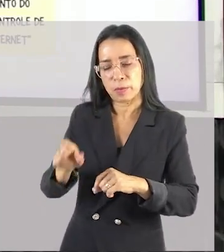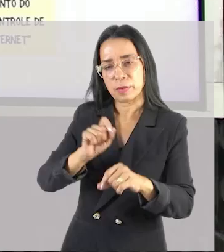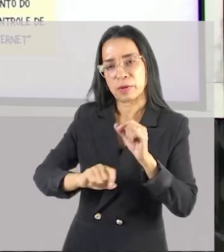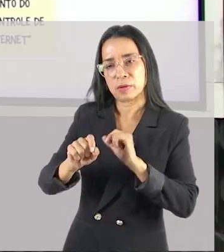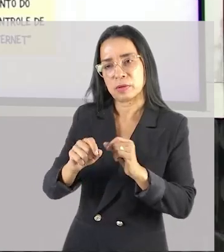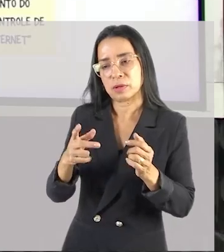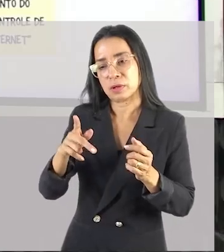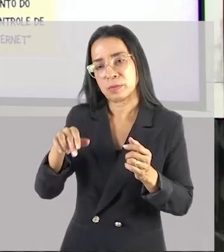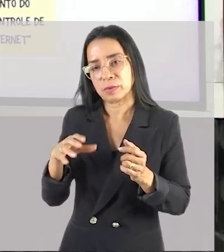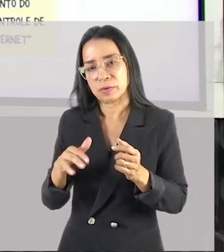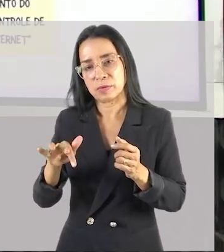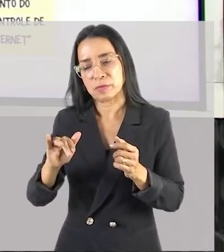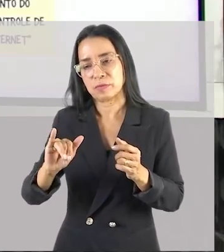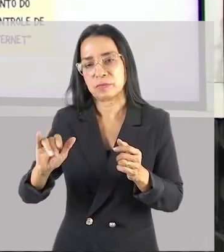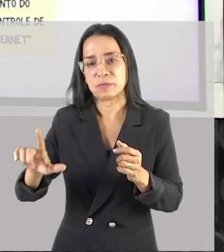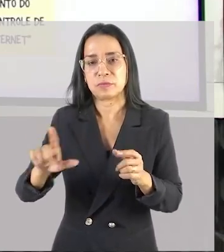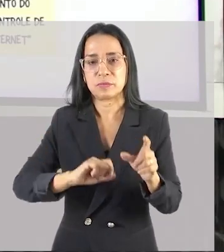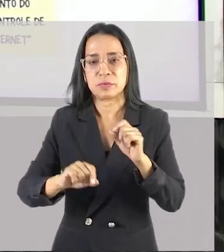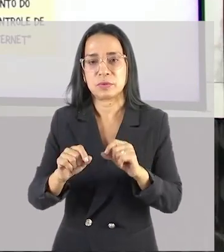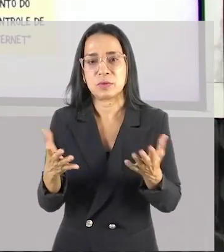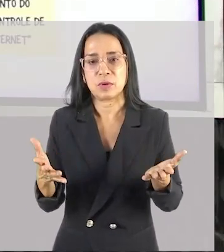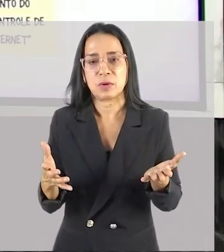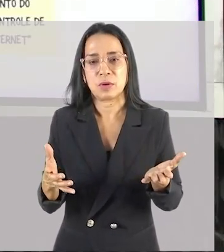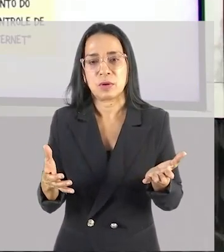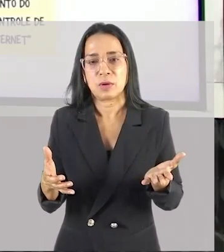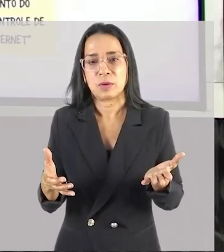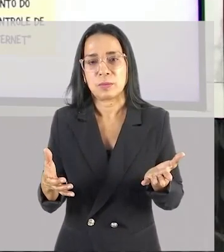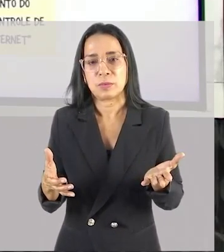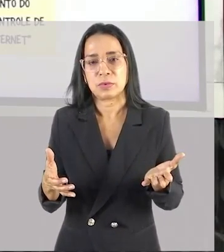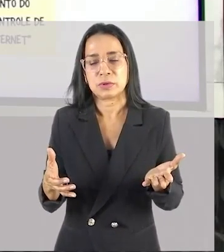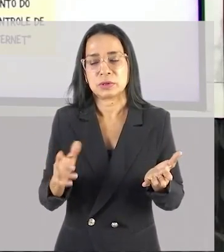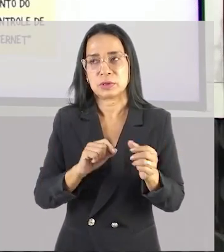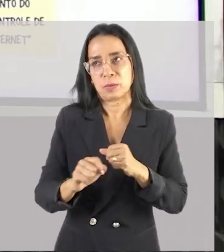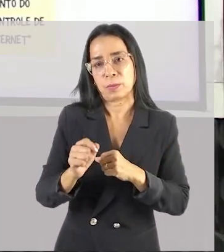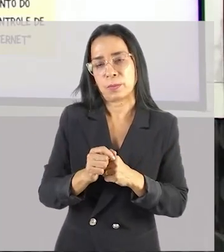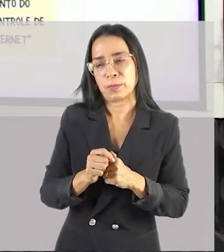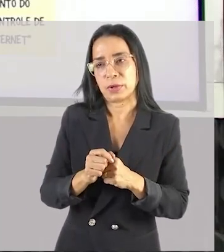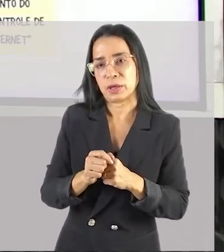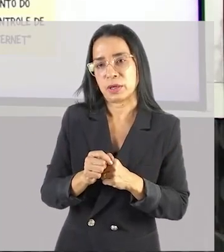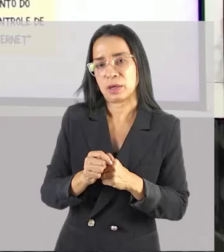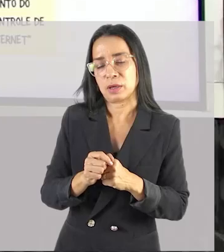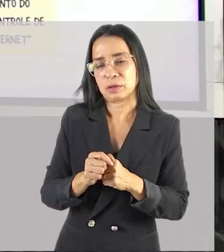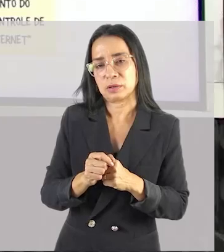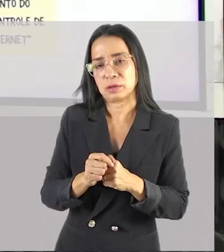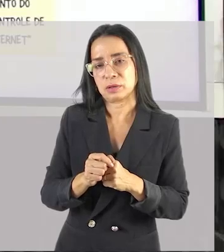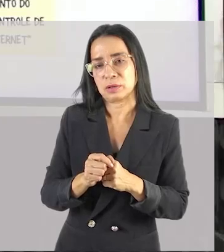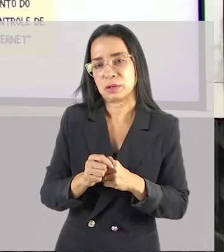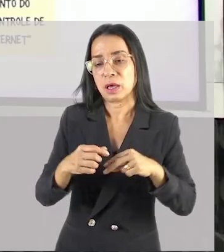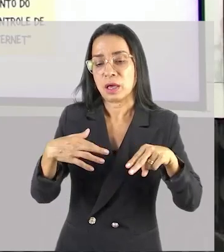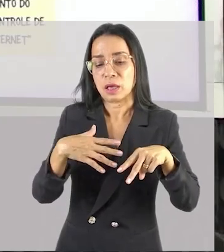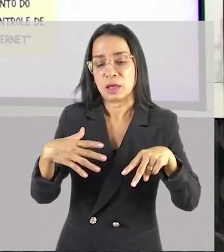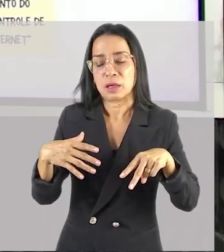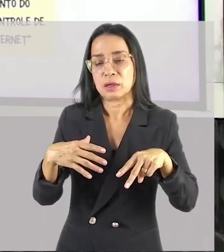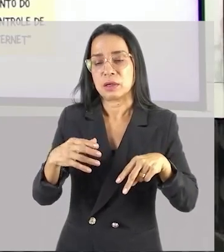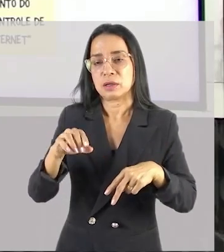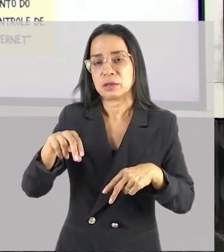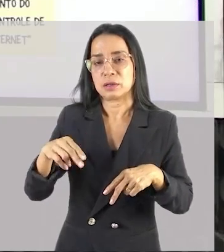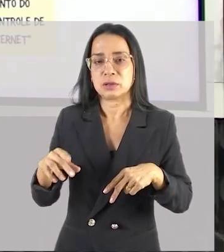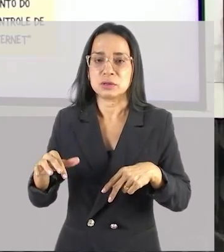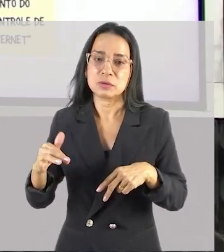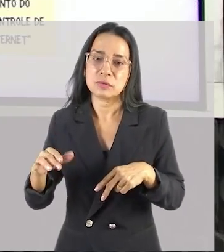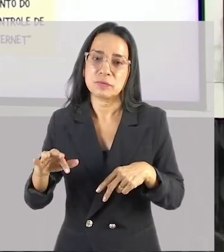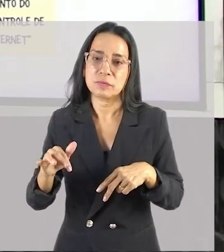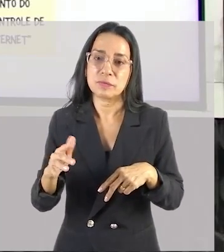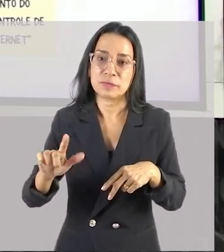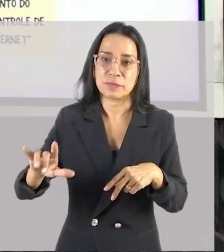Por exemplo, se eu só assisto a doramas, então a Netflix entende, ou o meu Instagram entende, que eu só gosto de